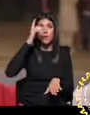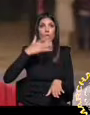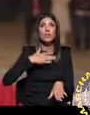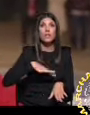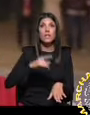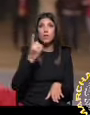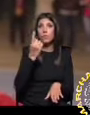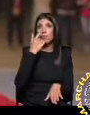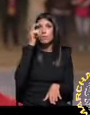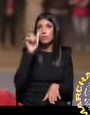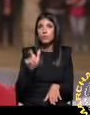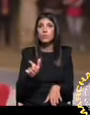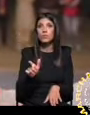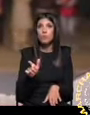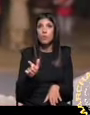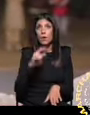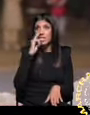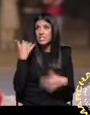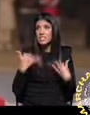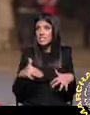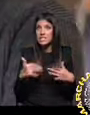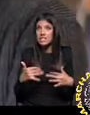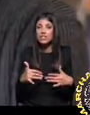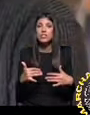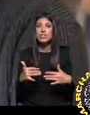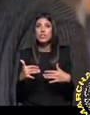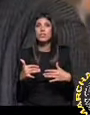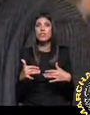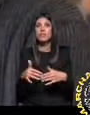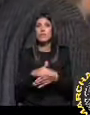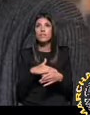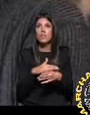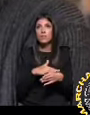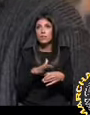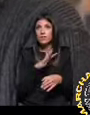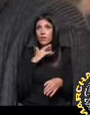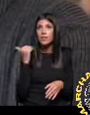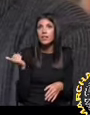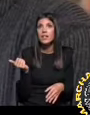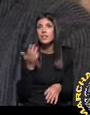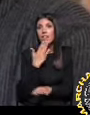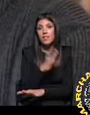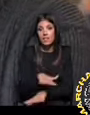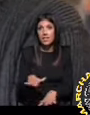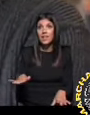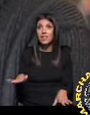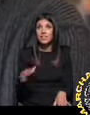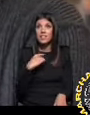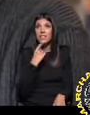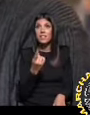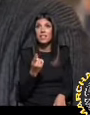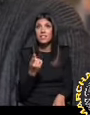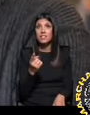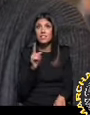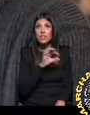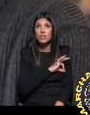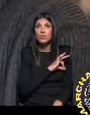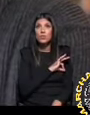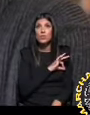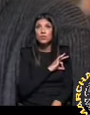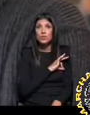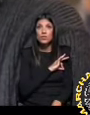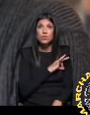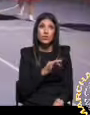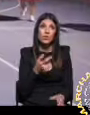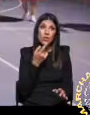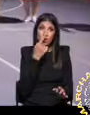portanto, isso foi uma situação muito engraçada, na sua voz particular de criança, a dizer: "Senhor ensaiador, quero fazer